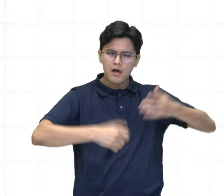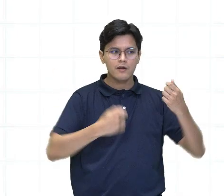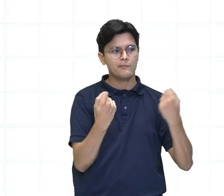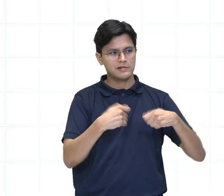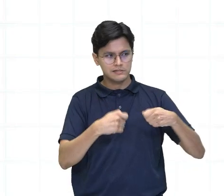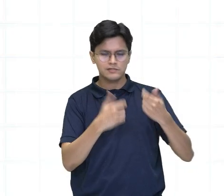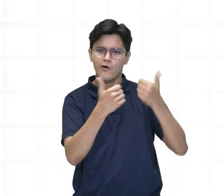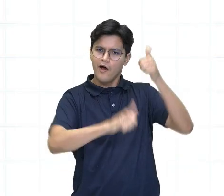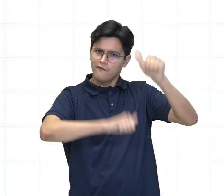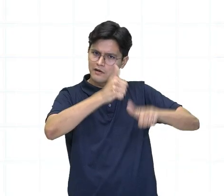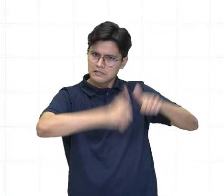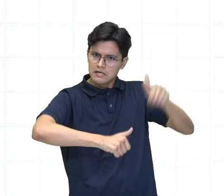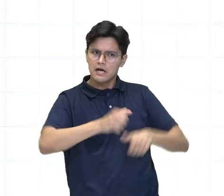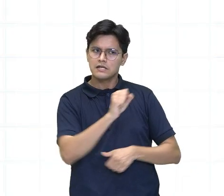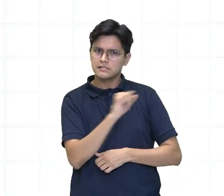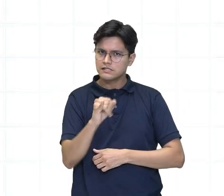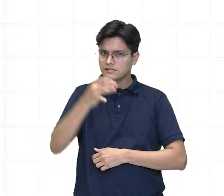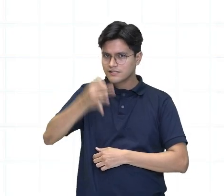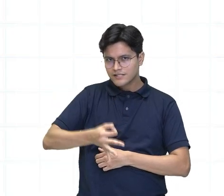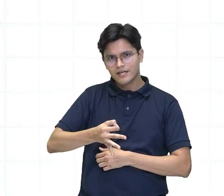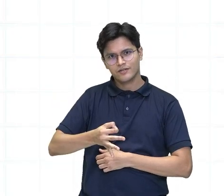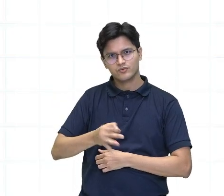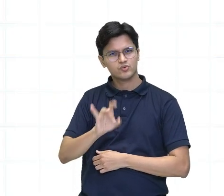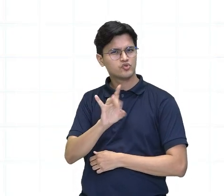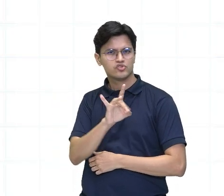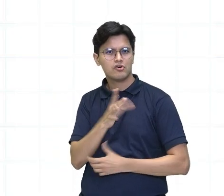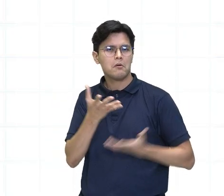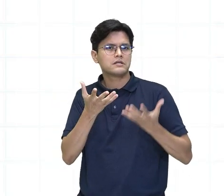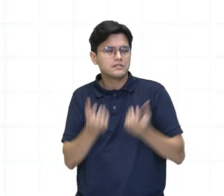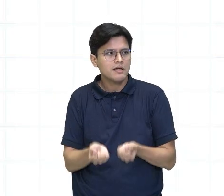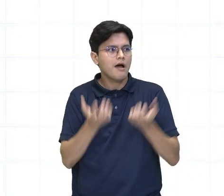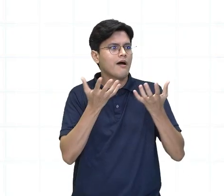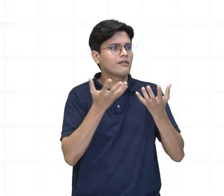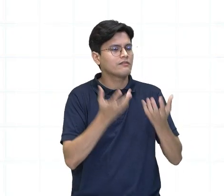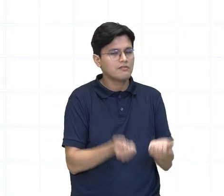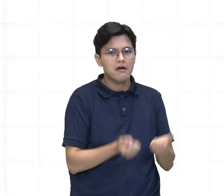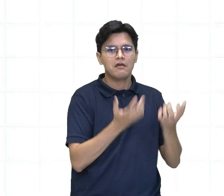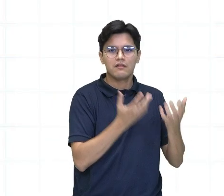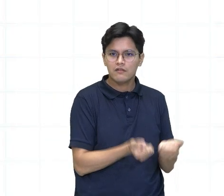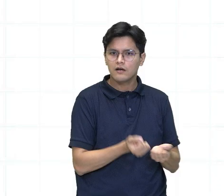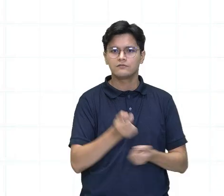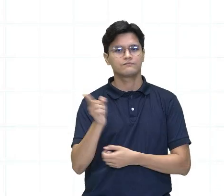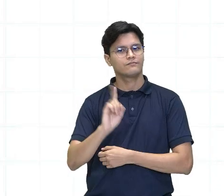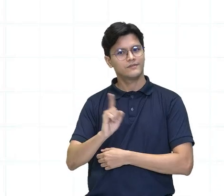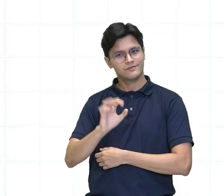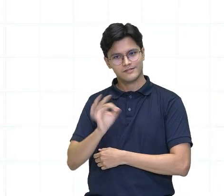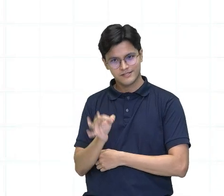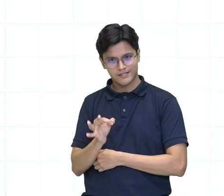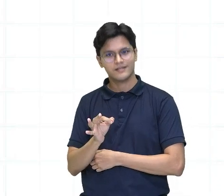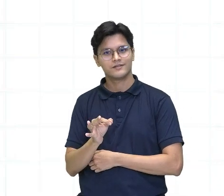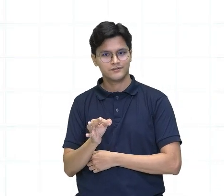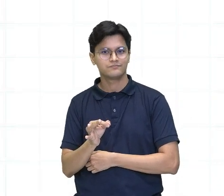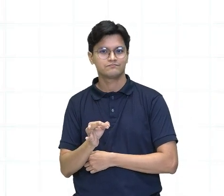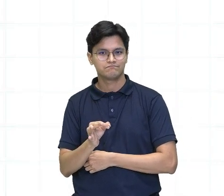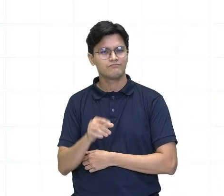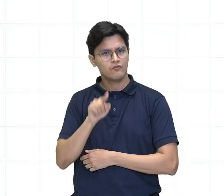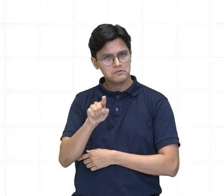é válido, né? E não aceitar somente de uma forma passiva, de uma forma em que você não tenha,